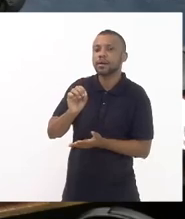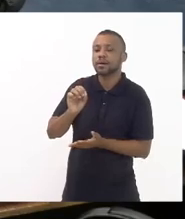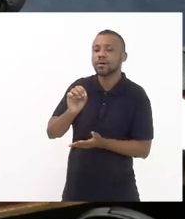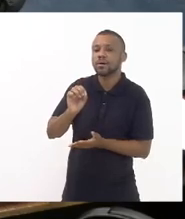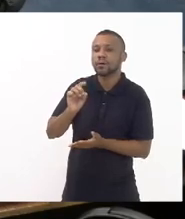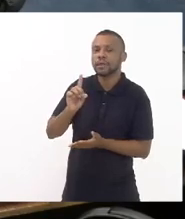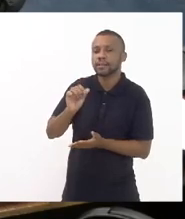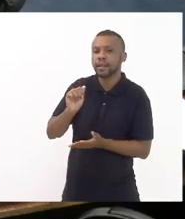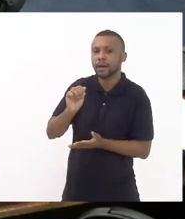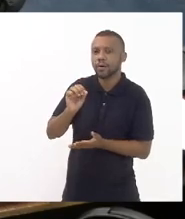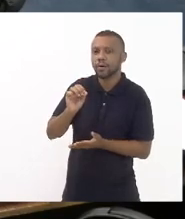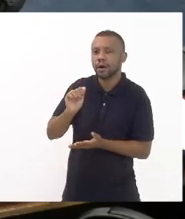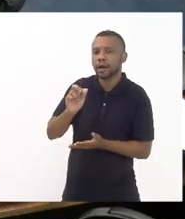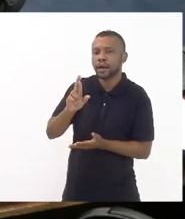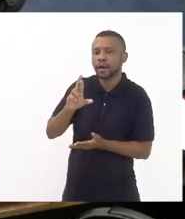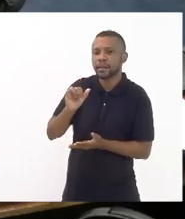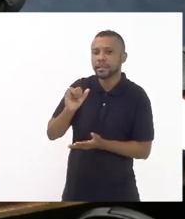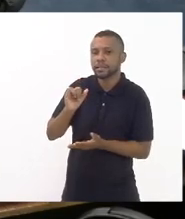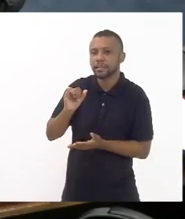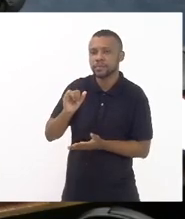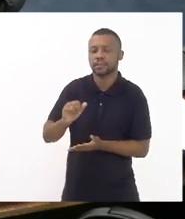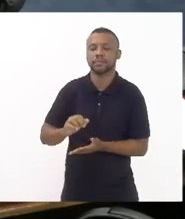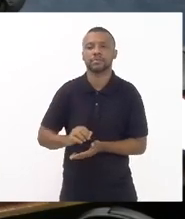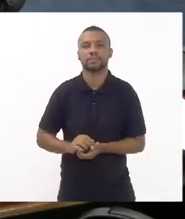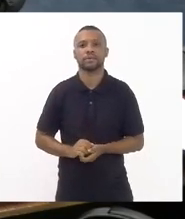Deputado Bruno Dauari.